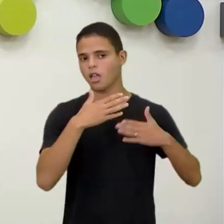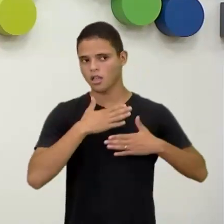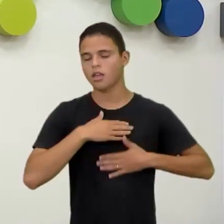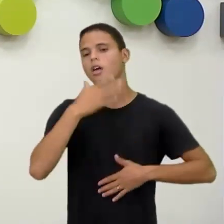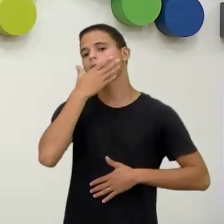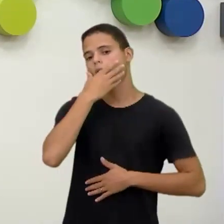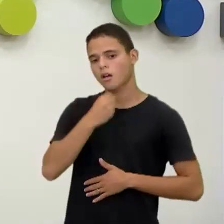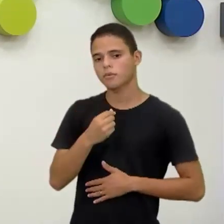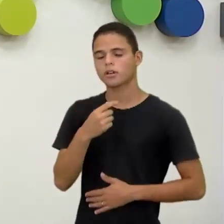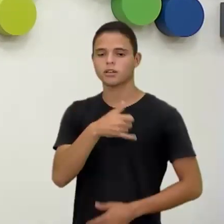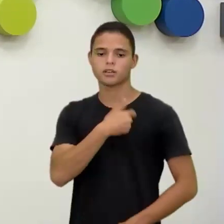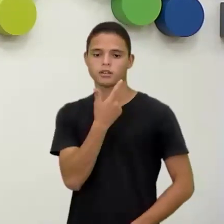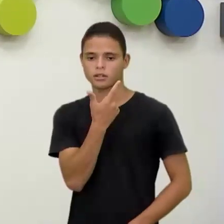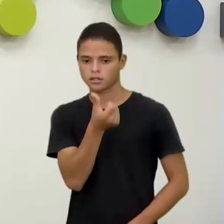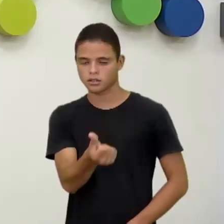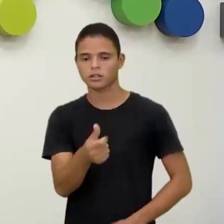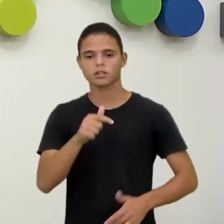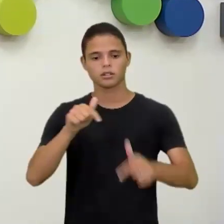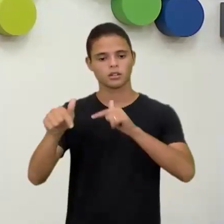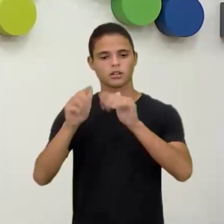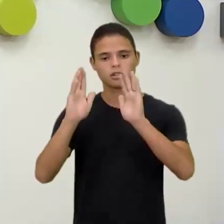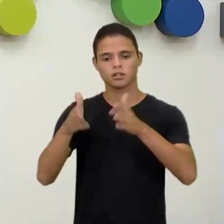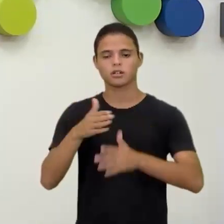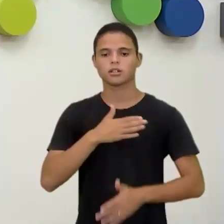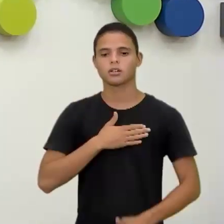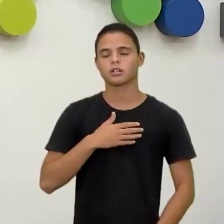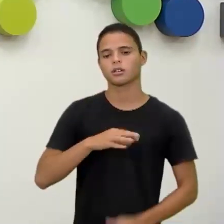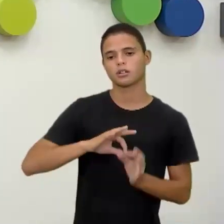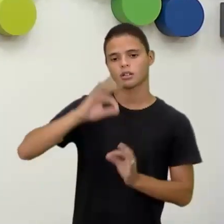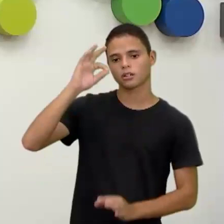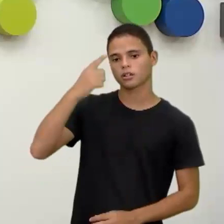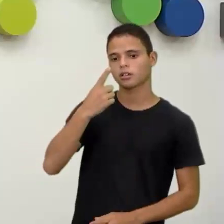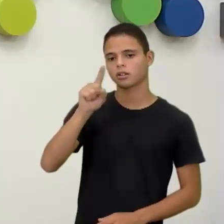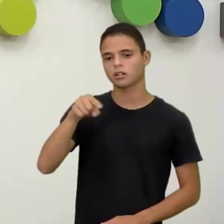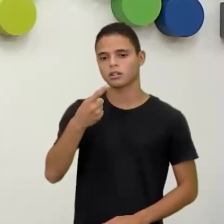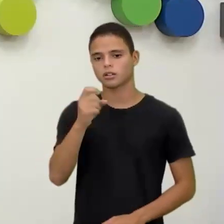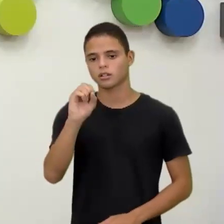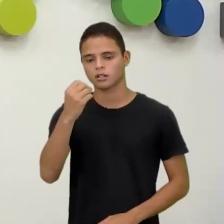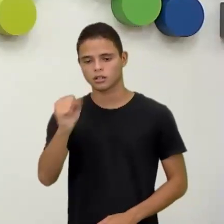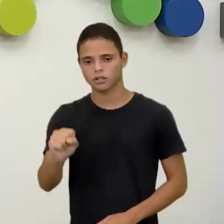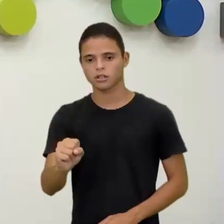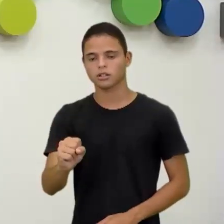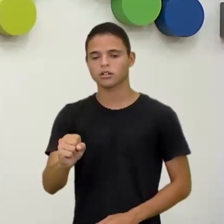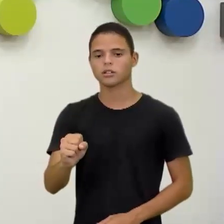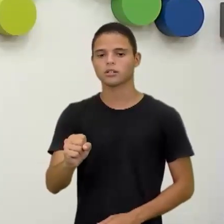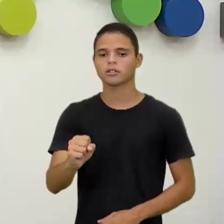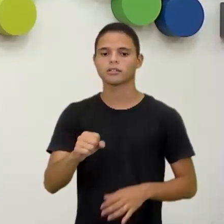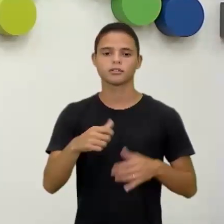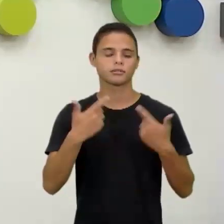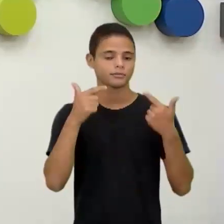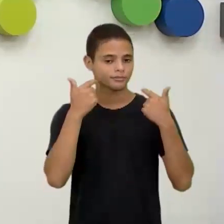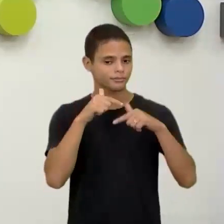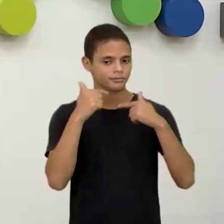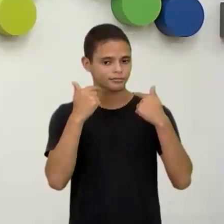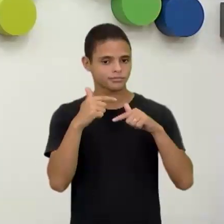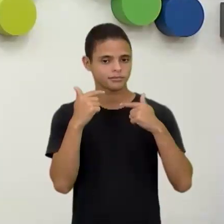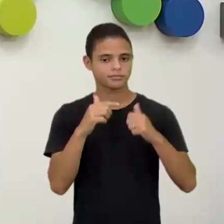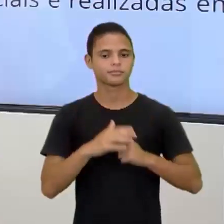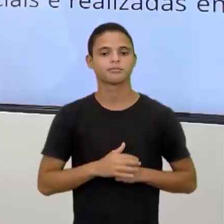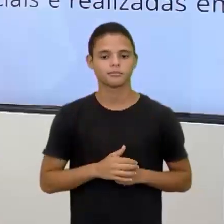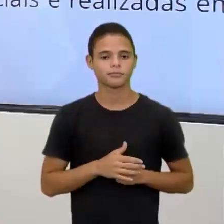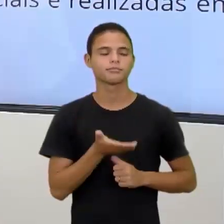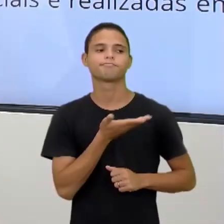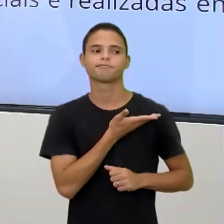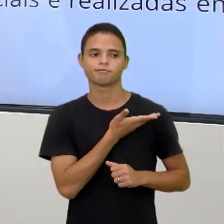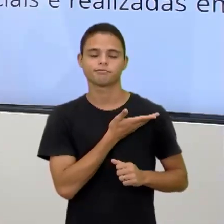16 anos, trabalho, tenho 1,80, sou engraçado, comunicativo e amigável. E amigável. Sou